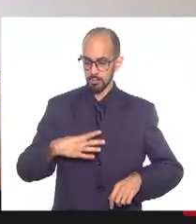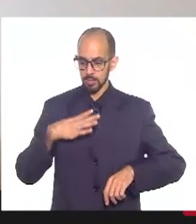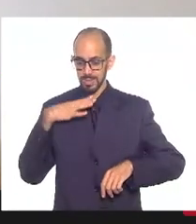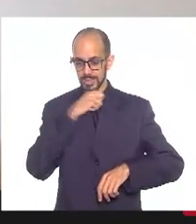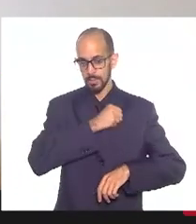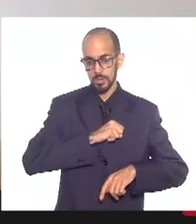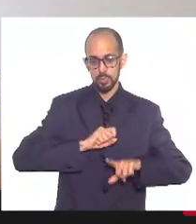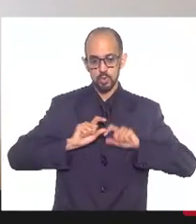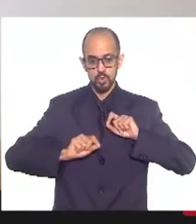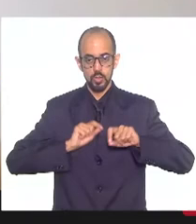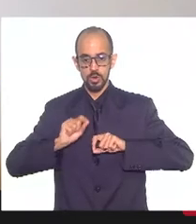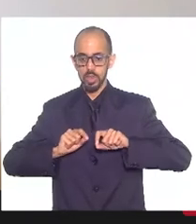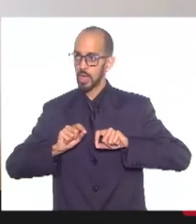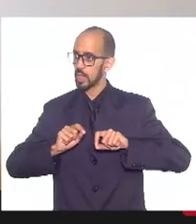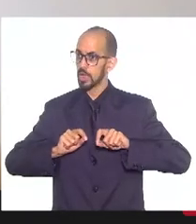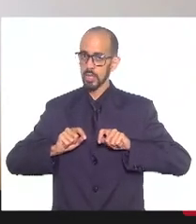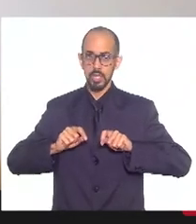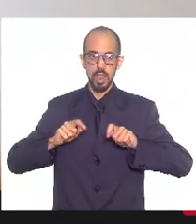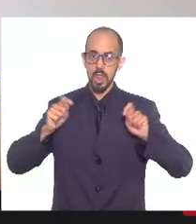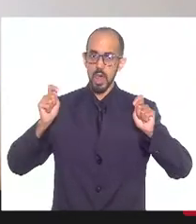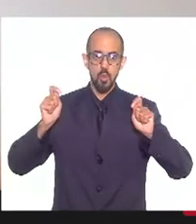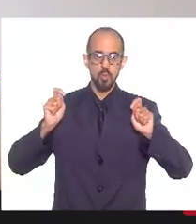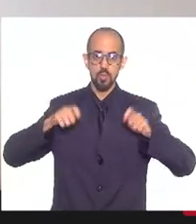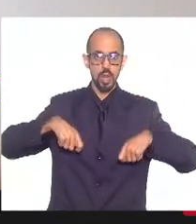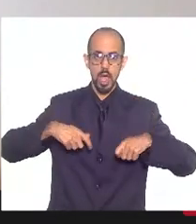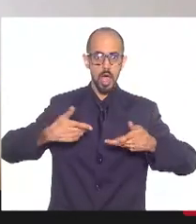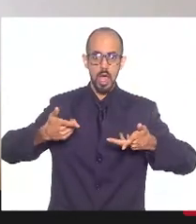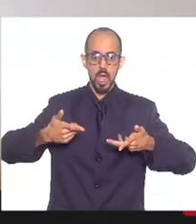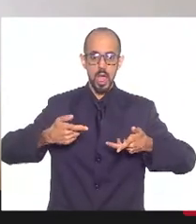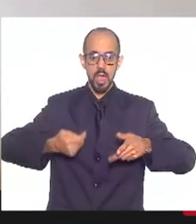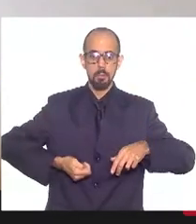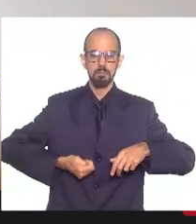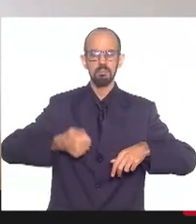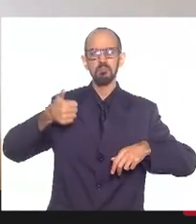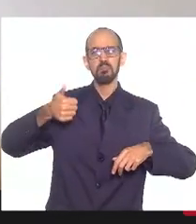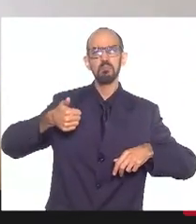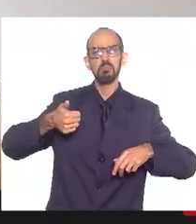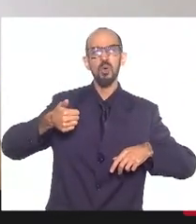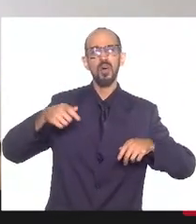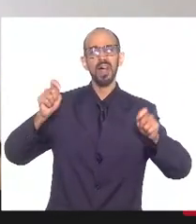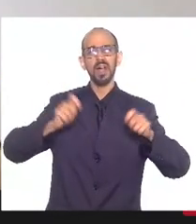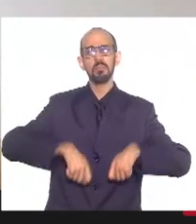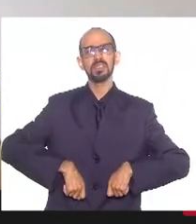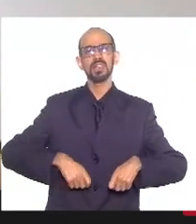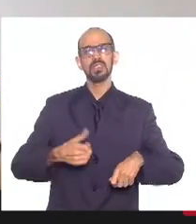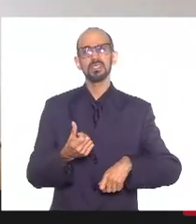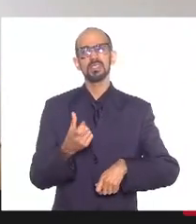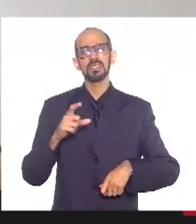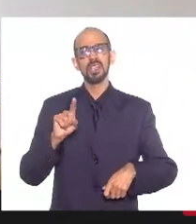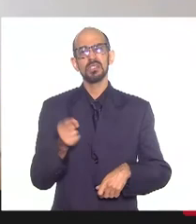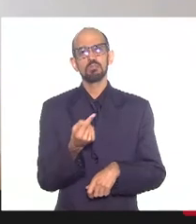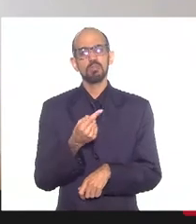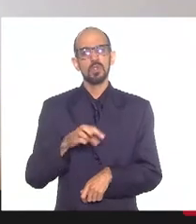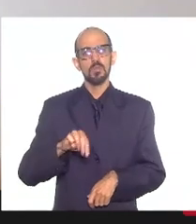efetivamente, é muito improvável que esses 6 mil megawatts de térmica sejam